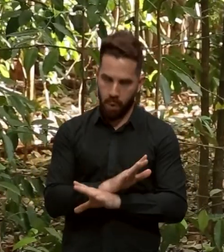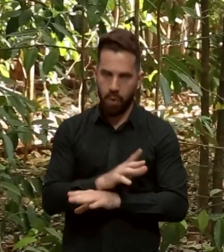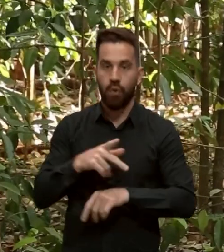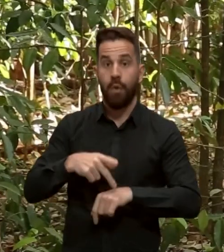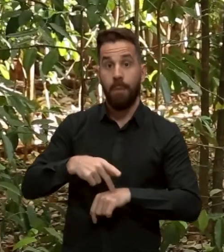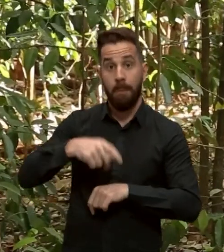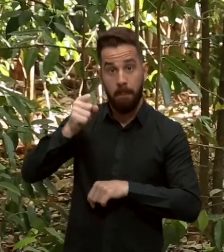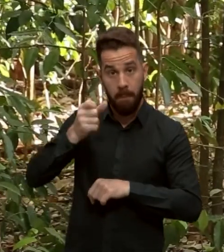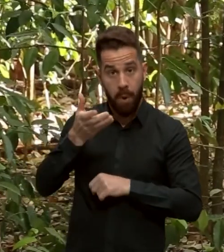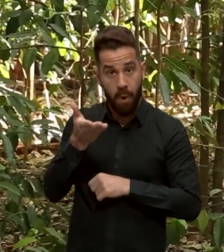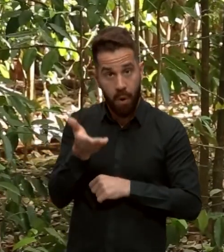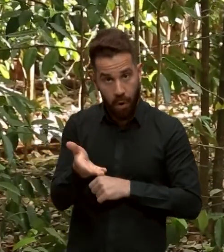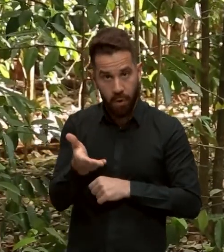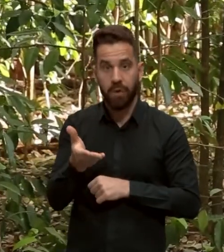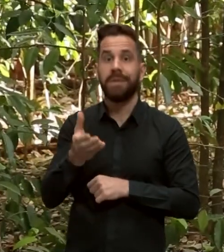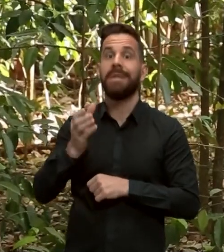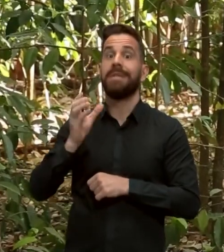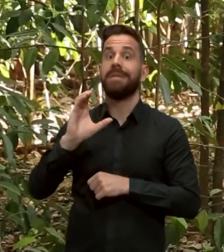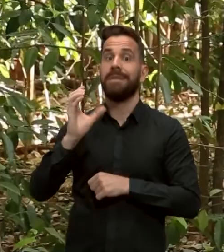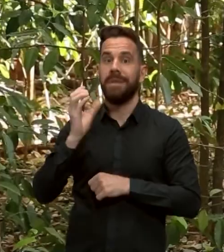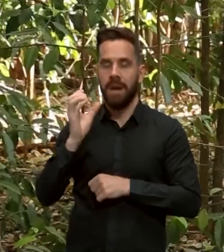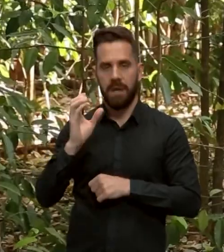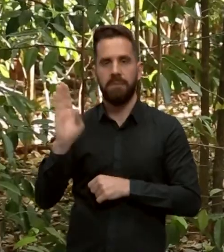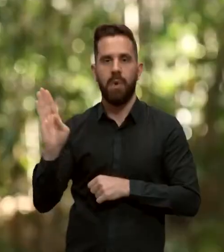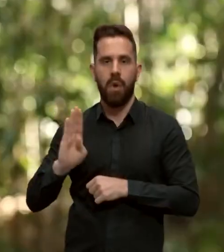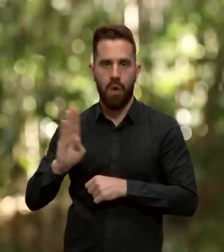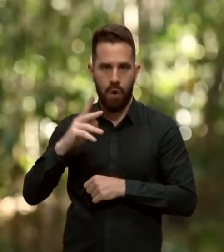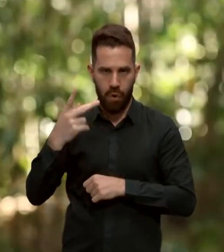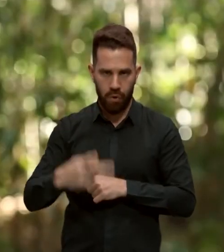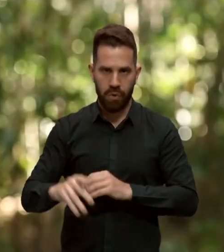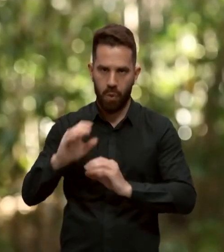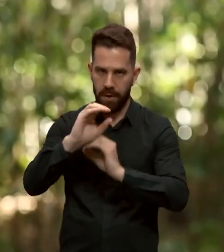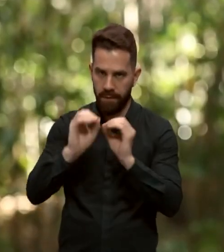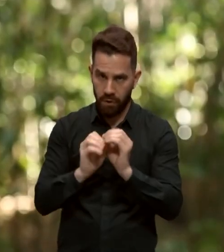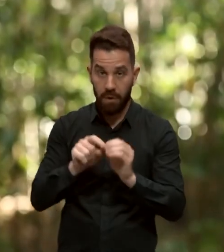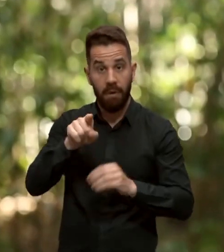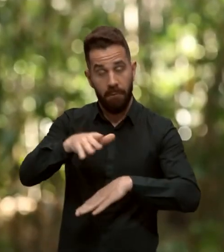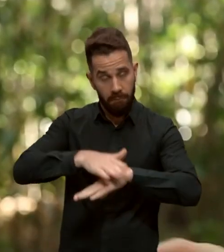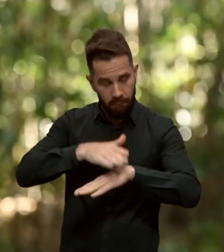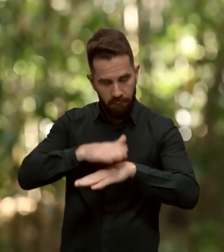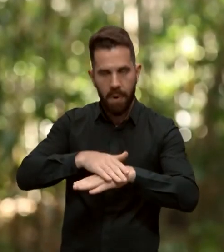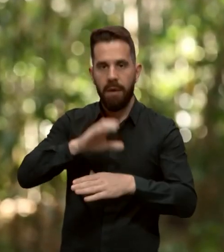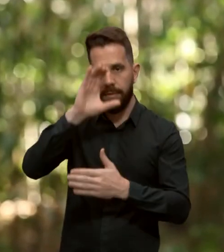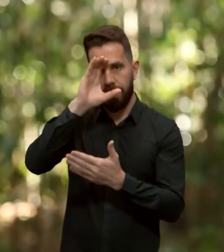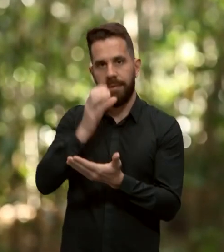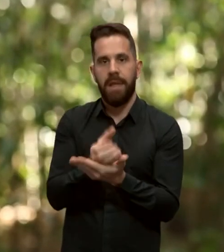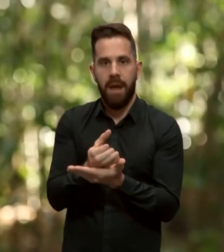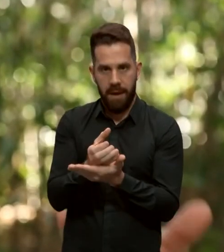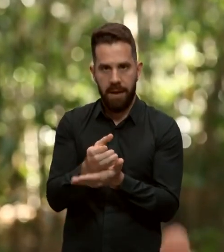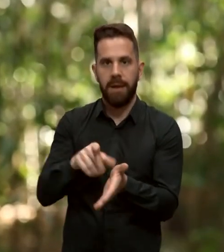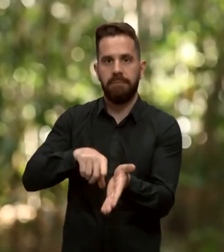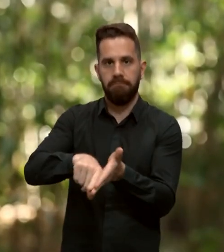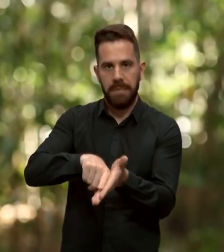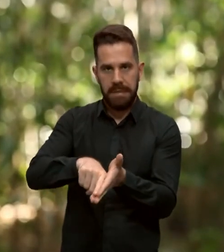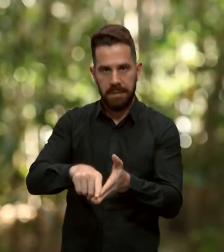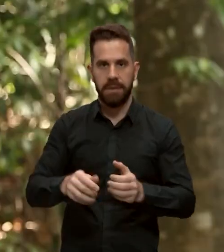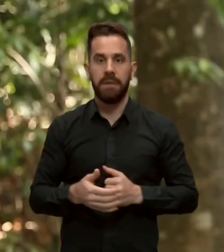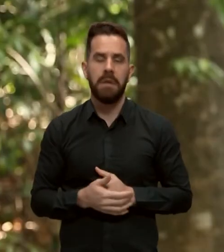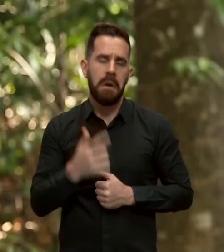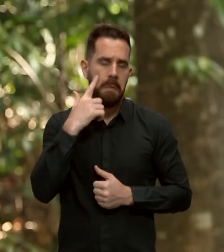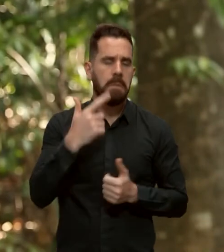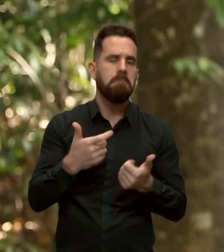do Instituto de Ciências Biológicas da UFG e autor da tese, explica as medidas de preservação.